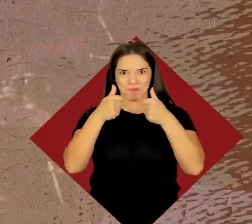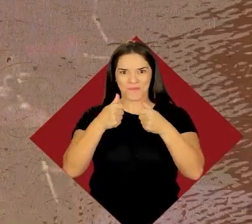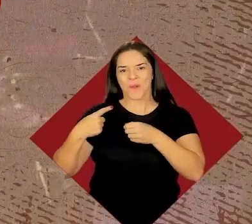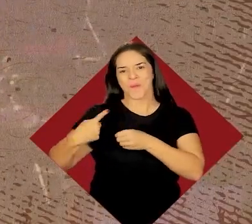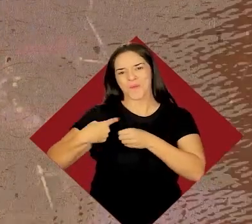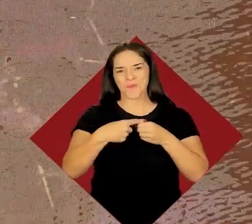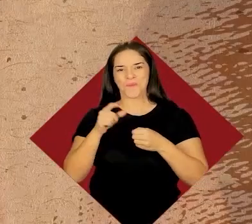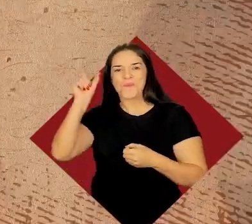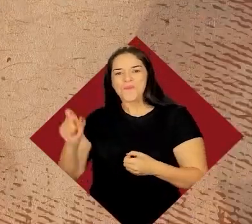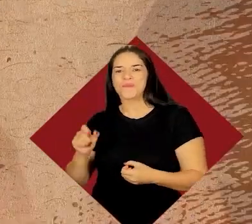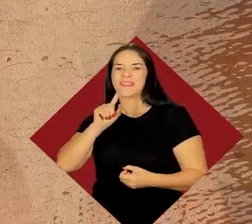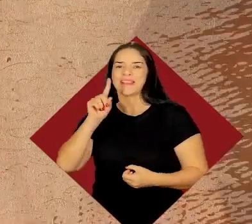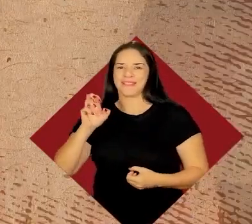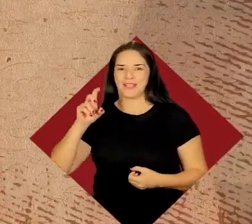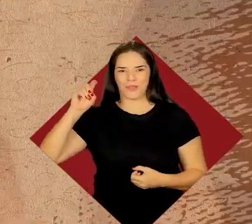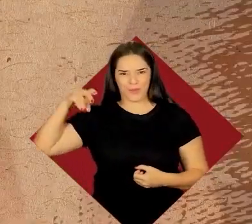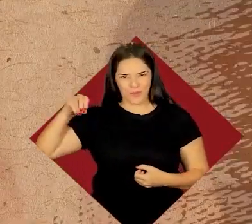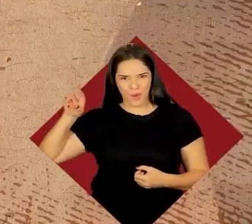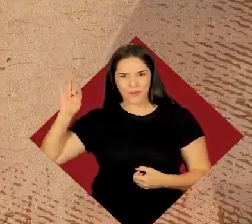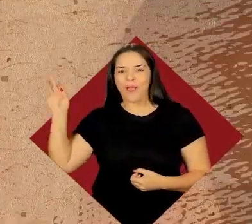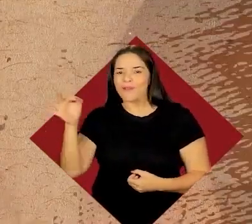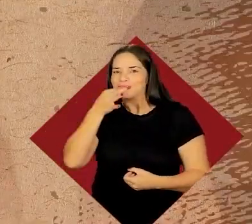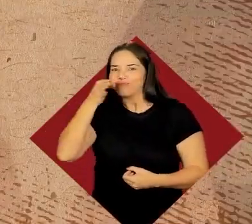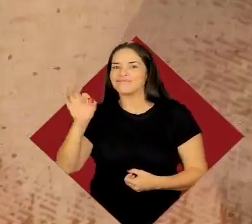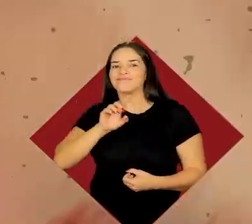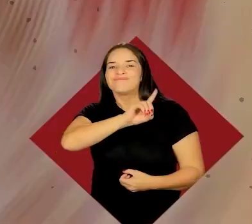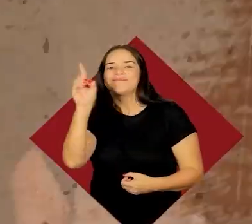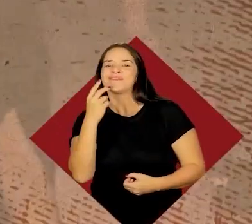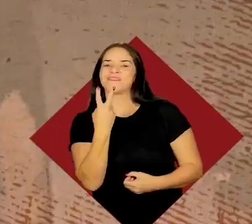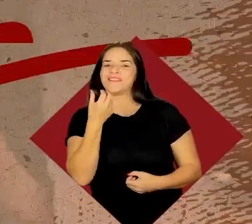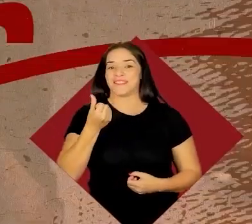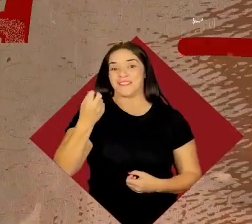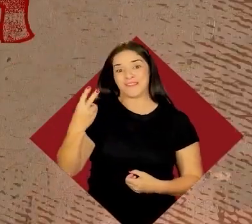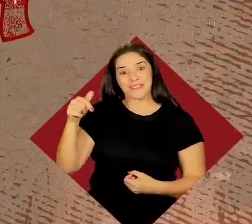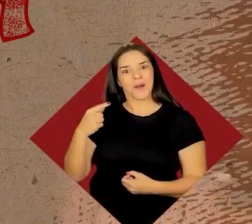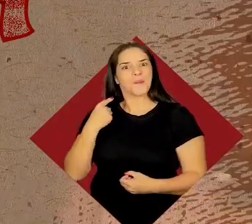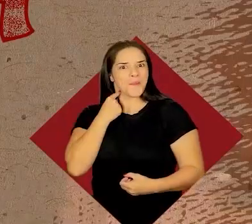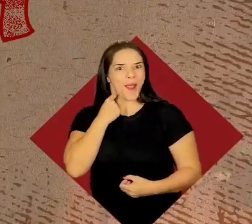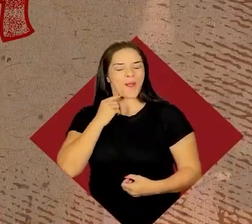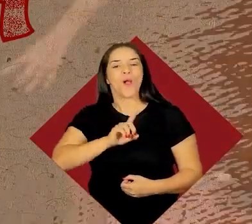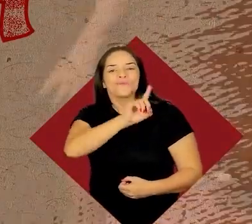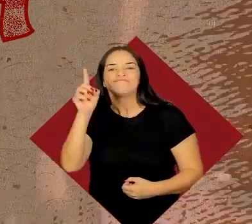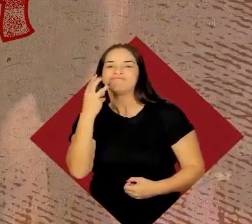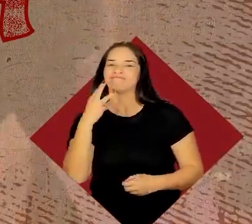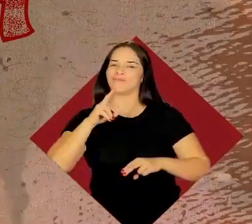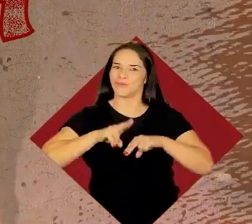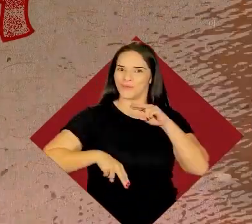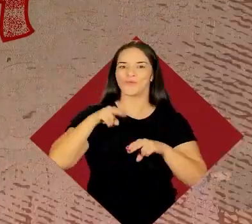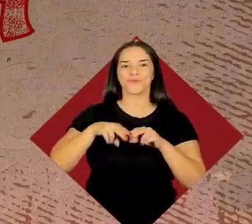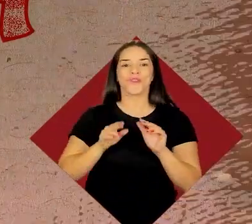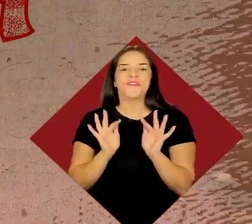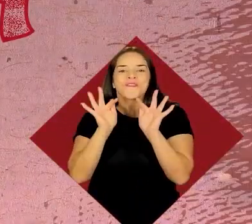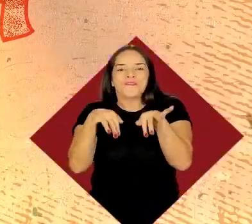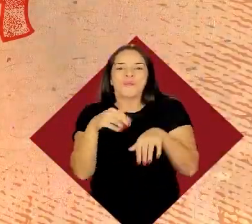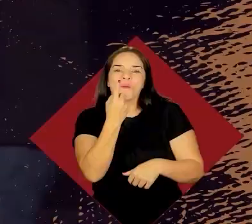Norte, Cajazeiras, 26 e 27 de maio. E dia 3 de junho, a grande